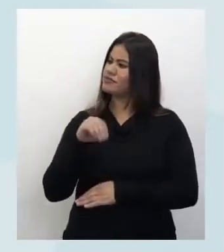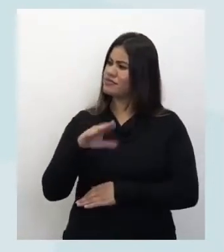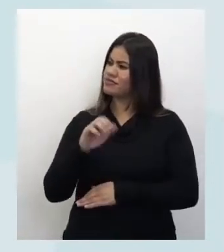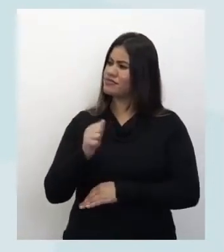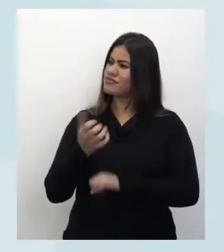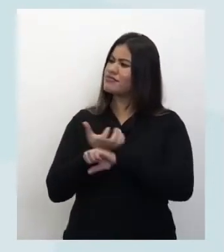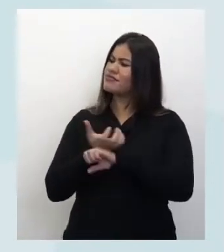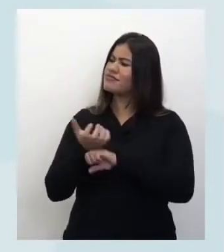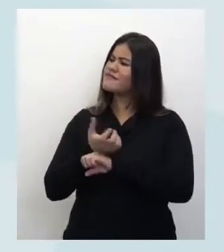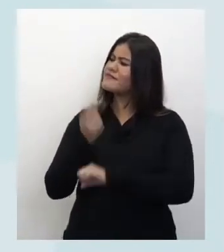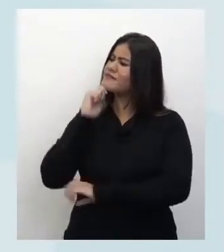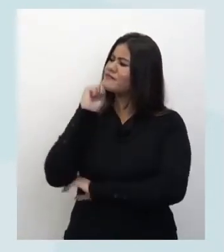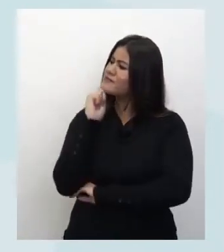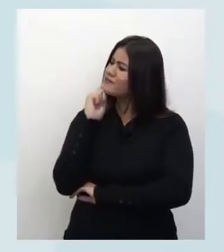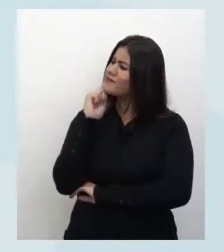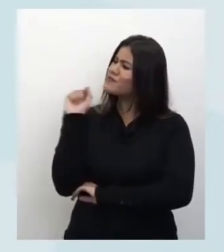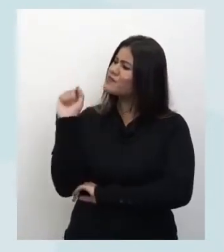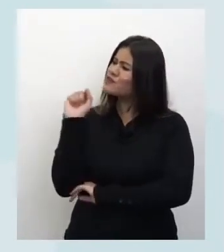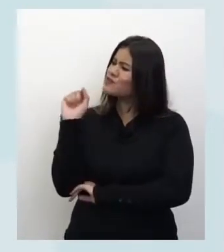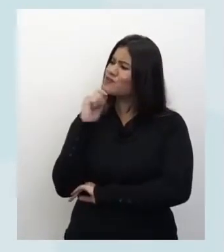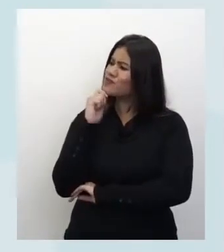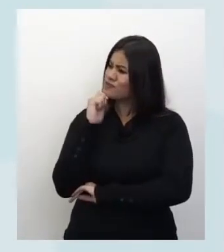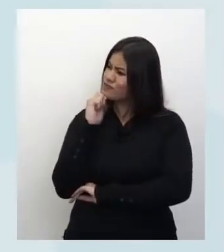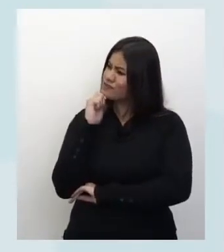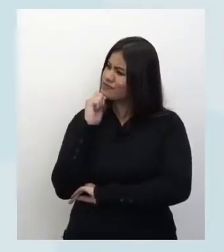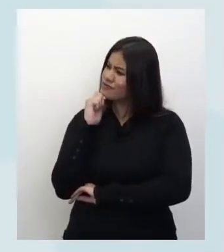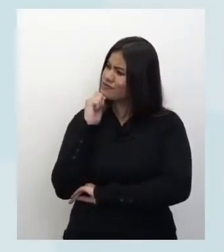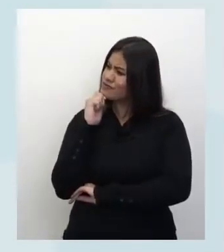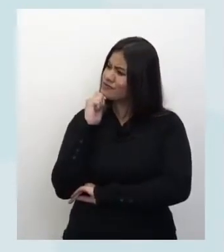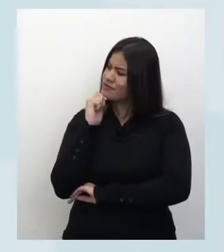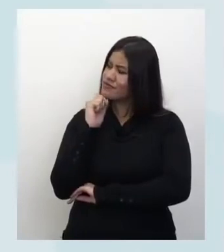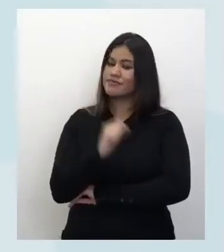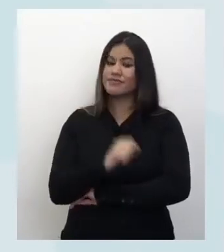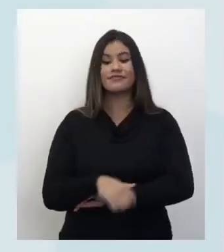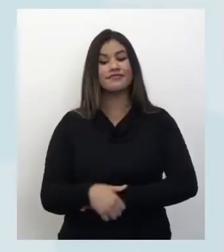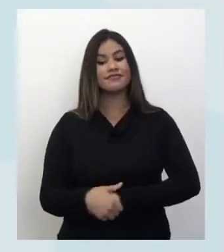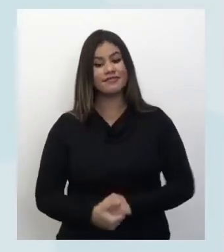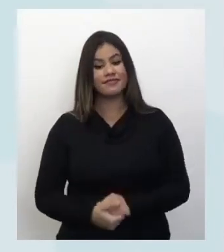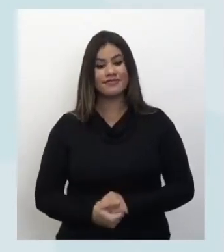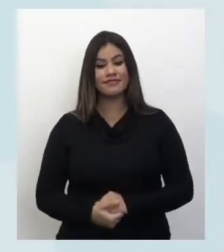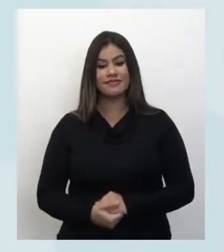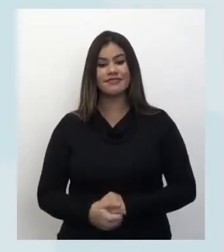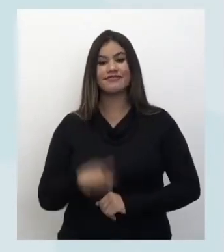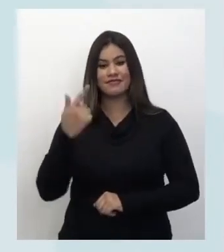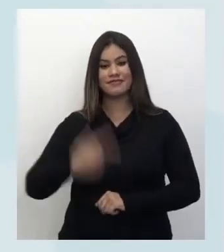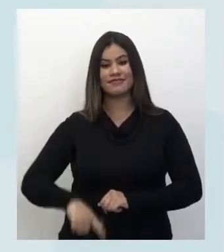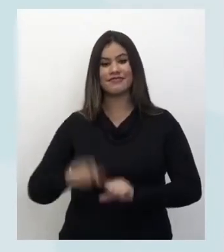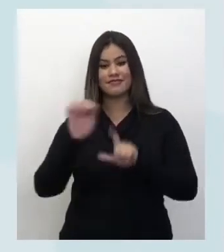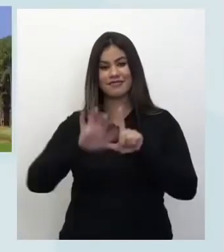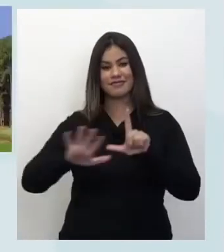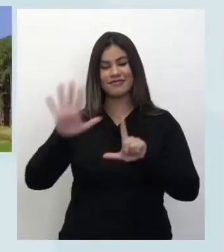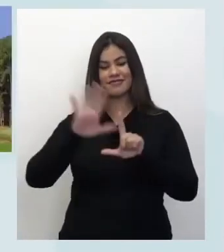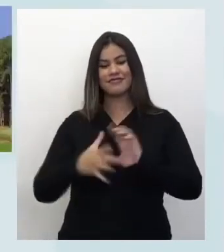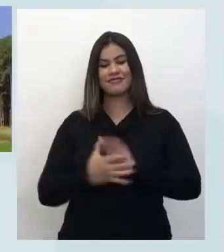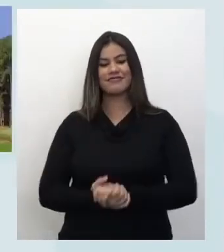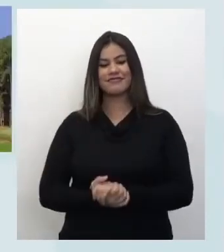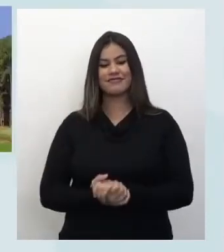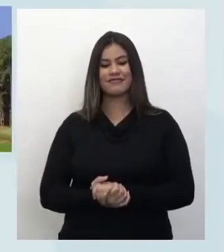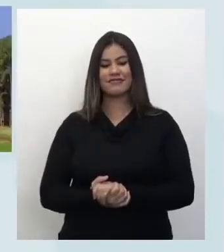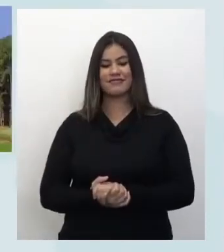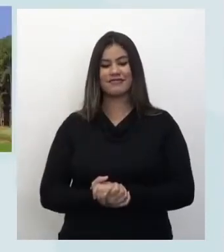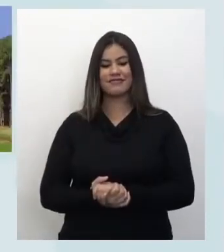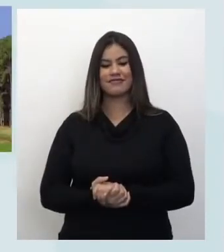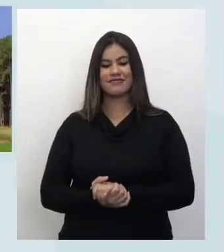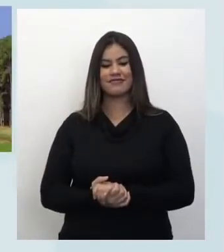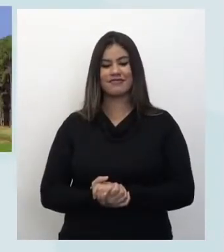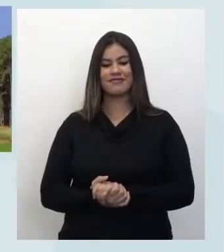O que será que é? Então, nós vamos para a próxima imagem.